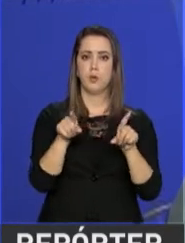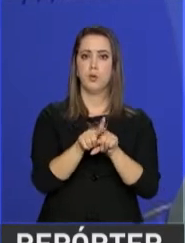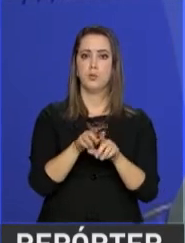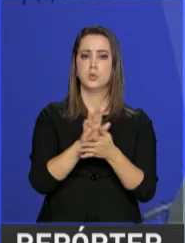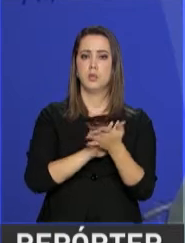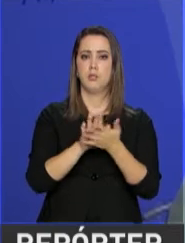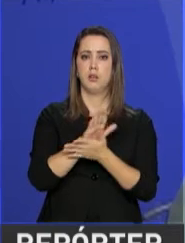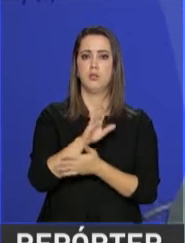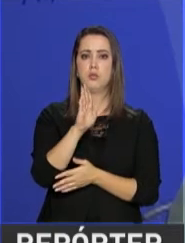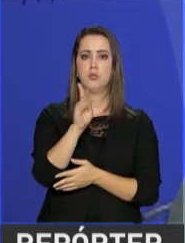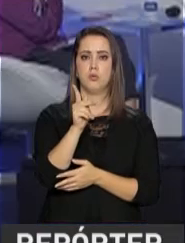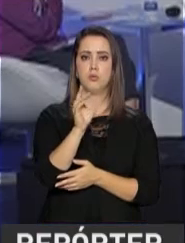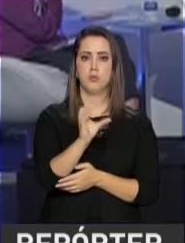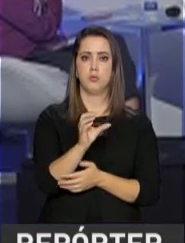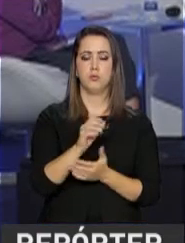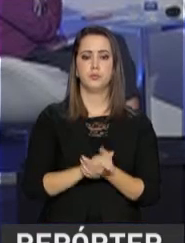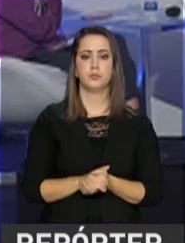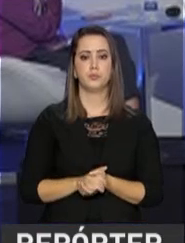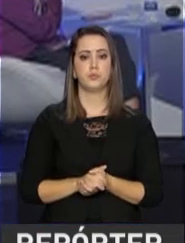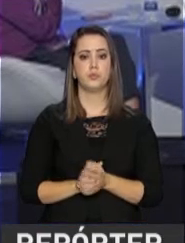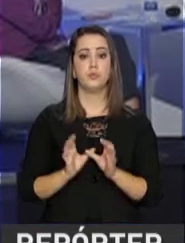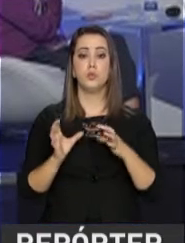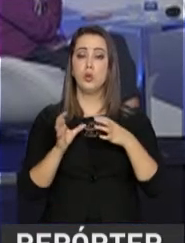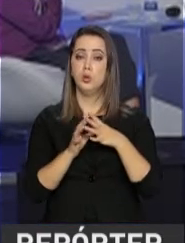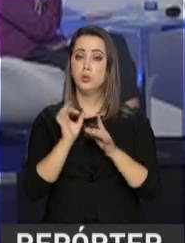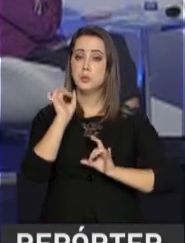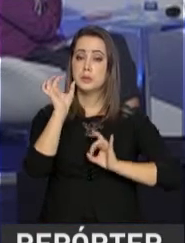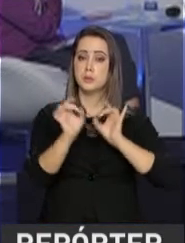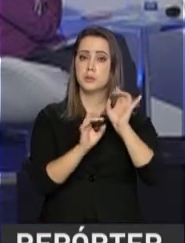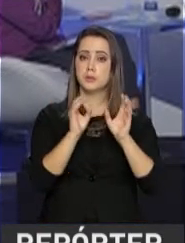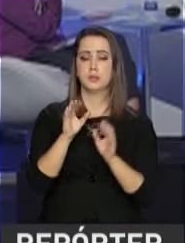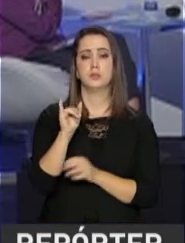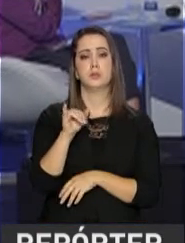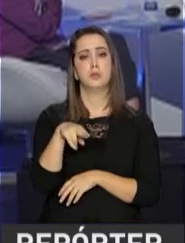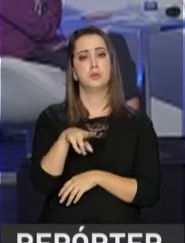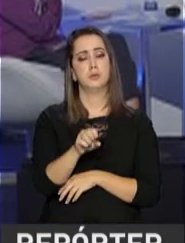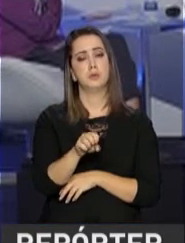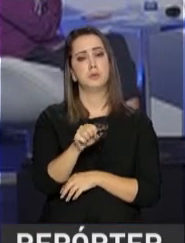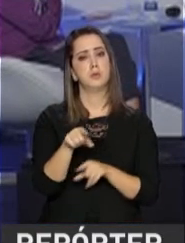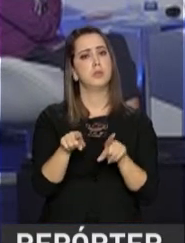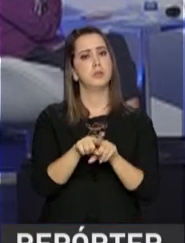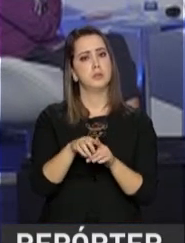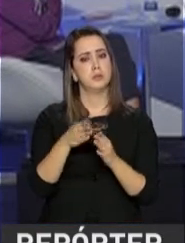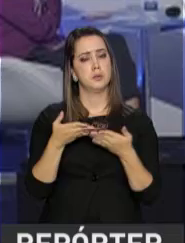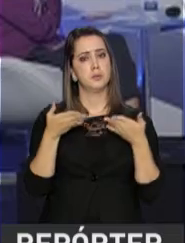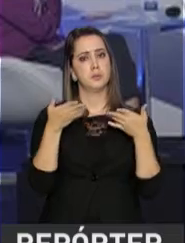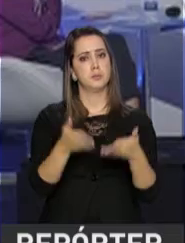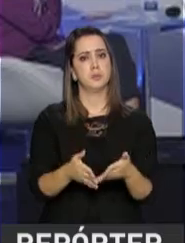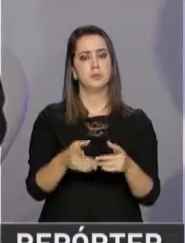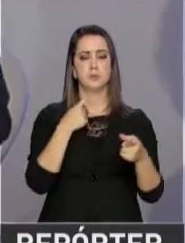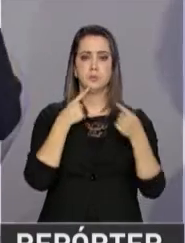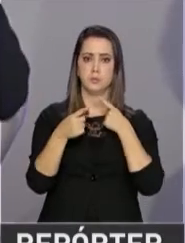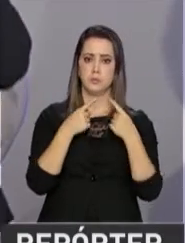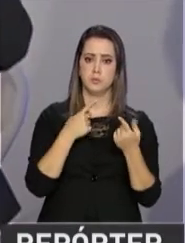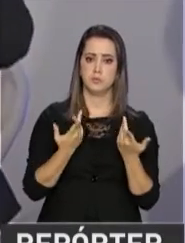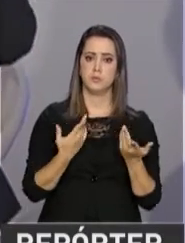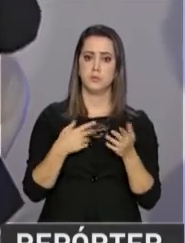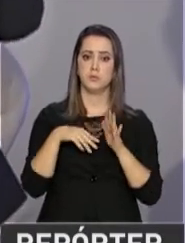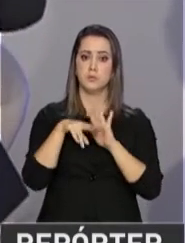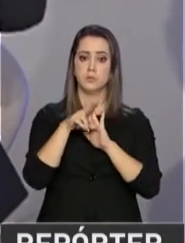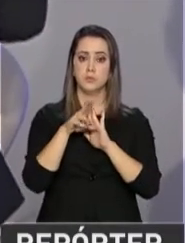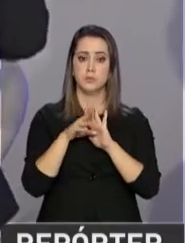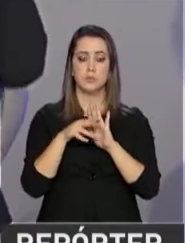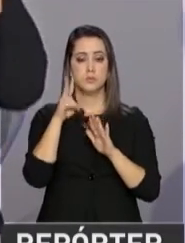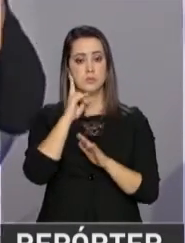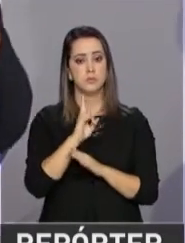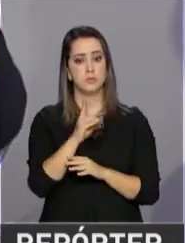de prestação continuada especialistas em previdência social economistas também participaram do debate na avaliação do